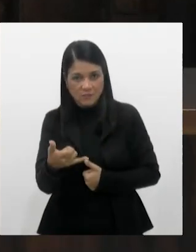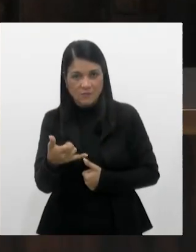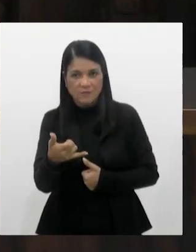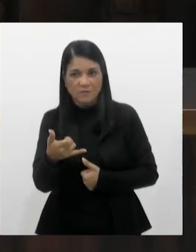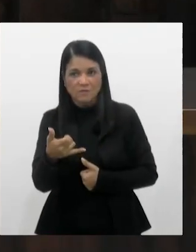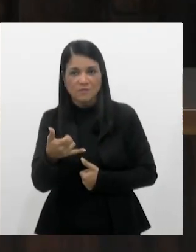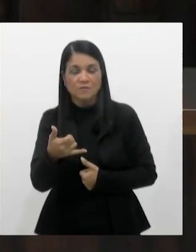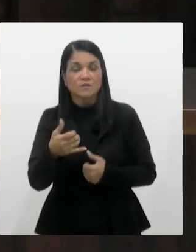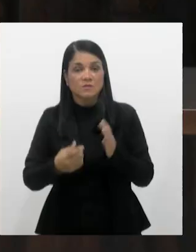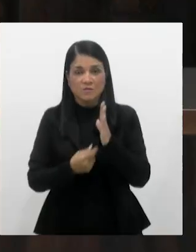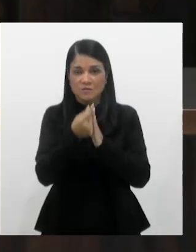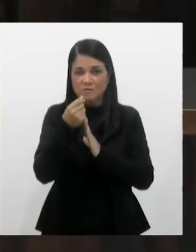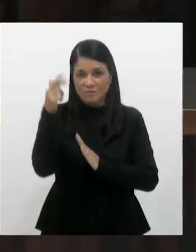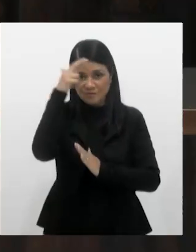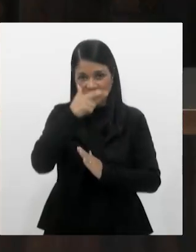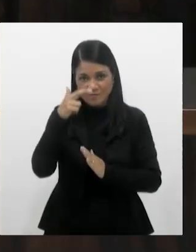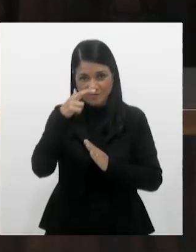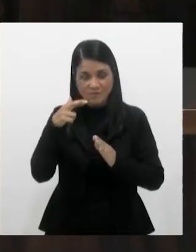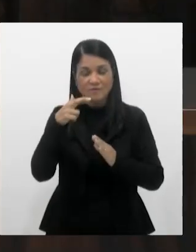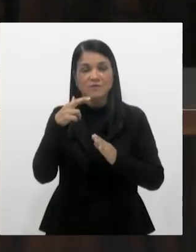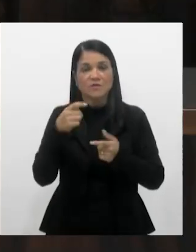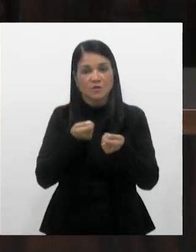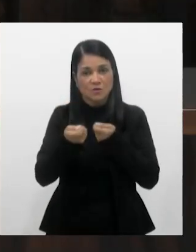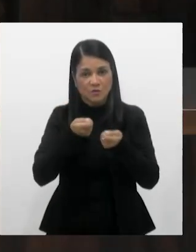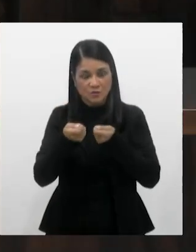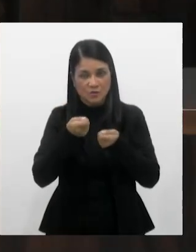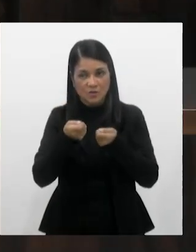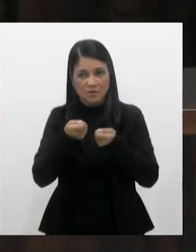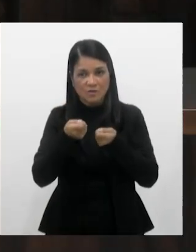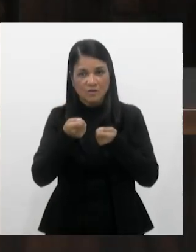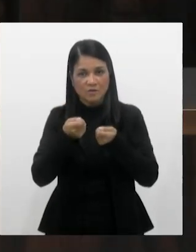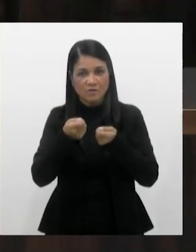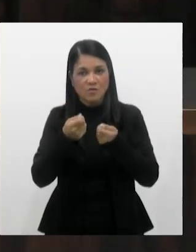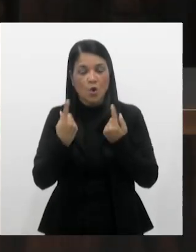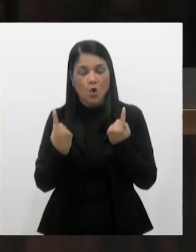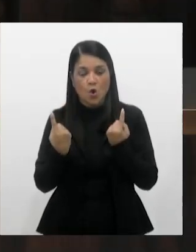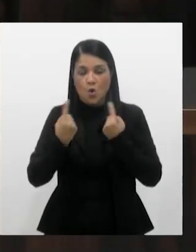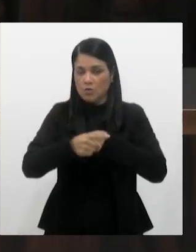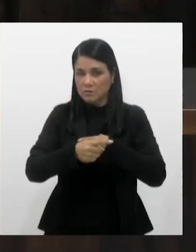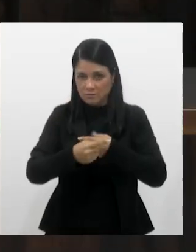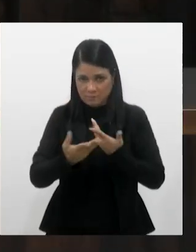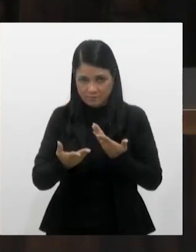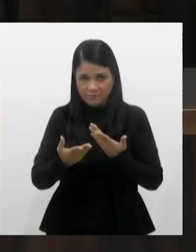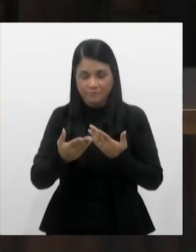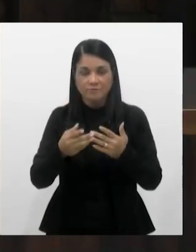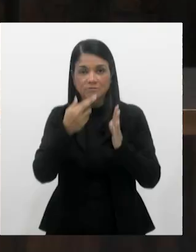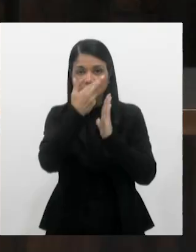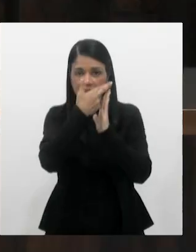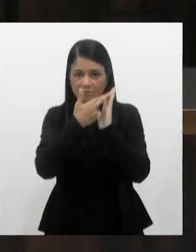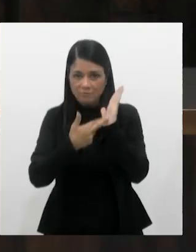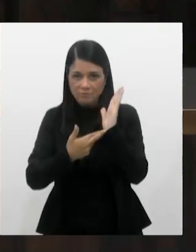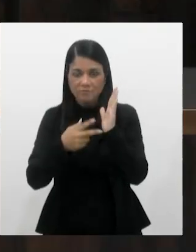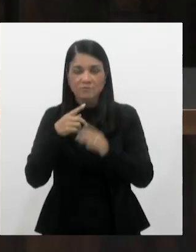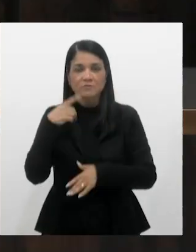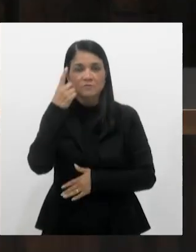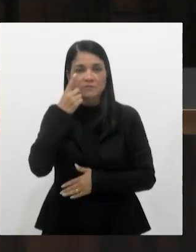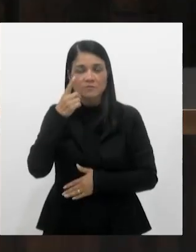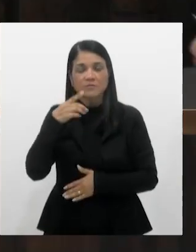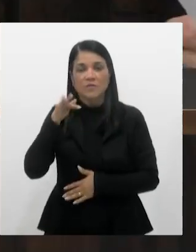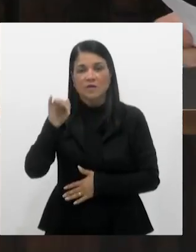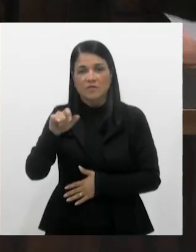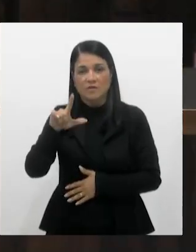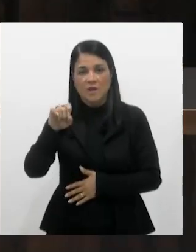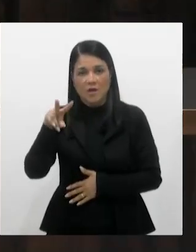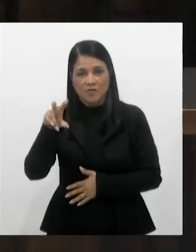Justiça. E de Orçamento, Finanças, Fiscalização Financeira e Controle, contrário. Relatores, deputado Flávio